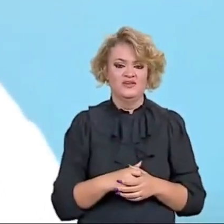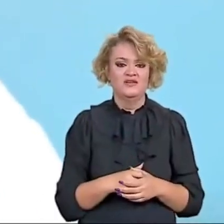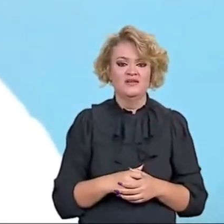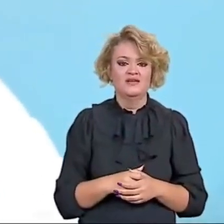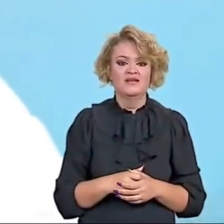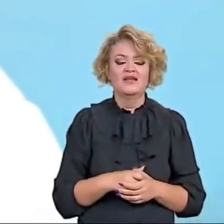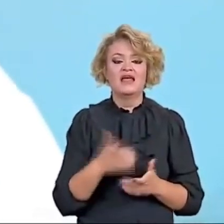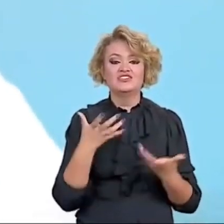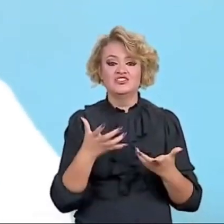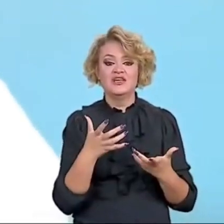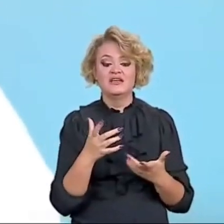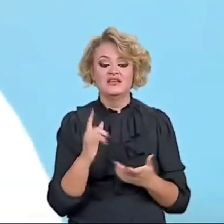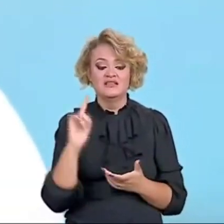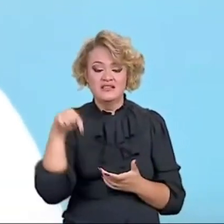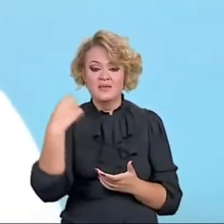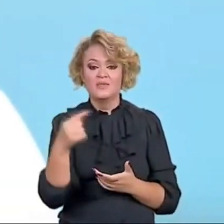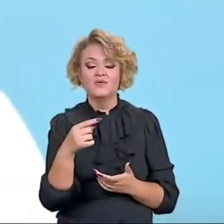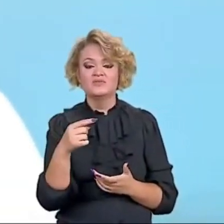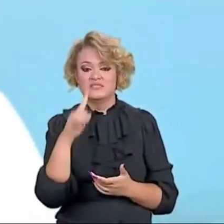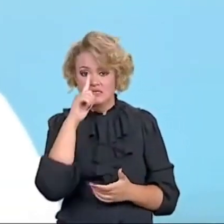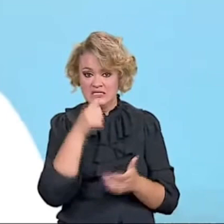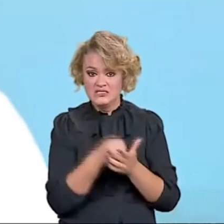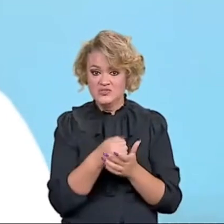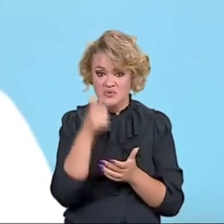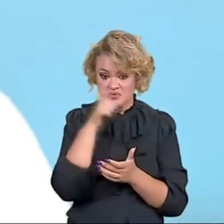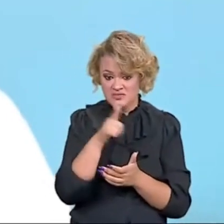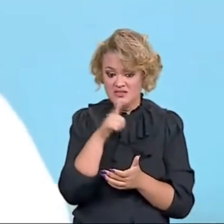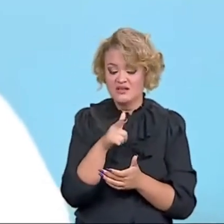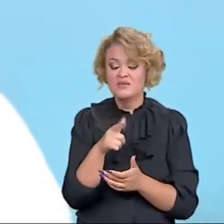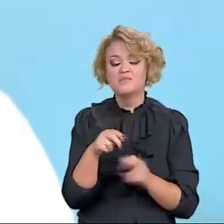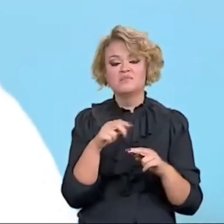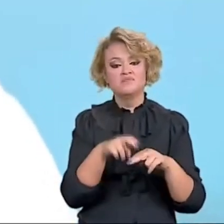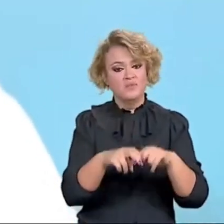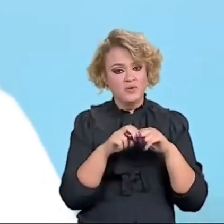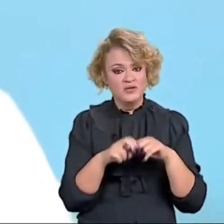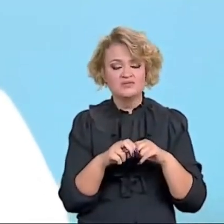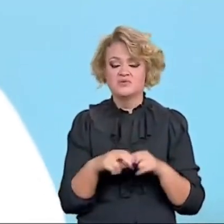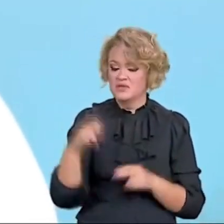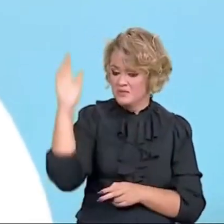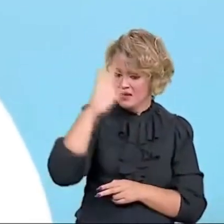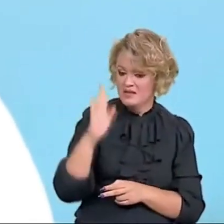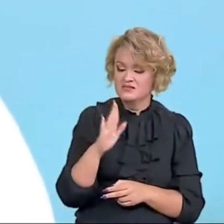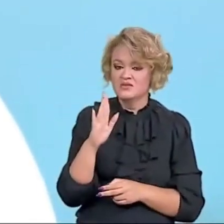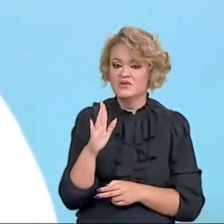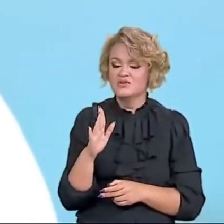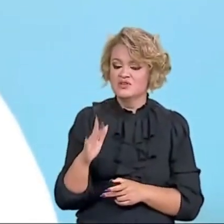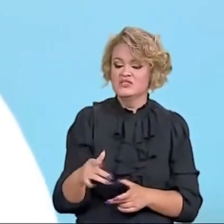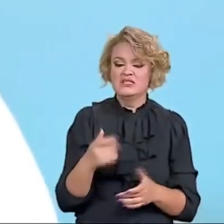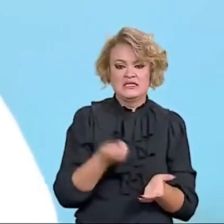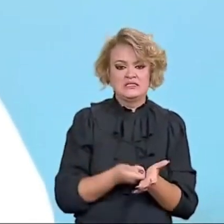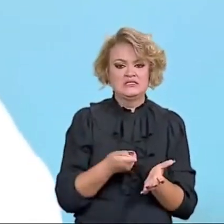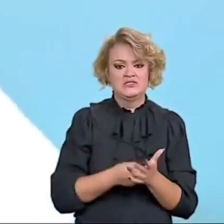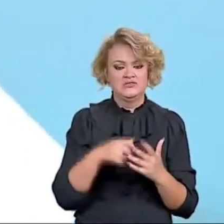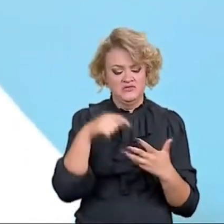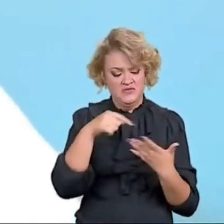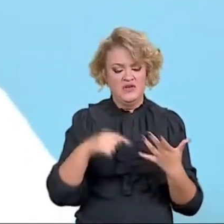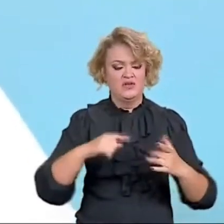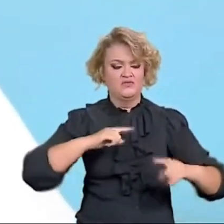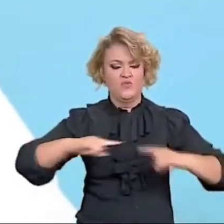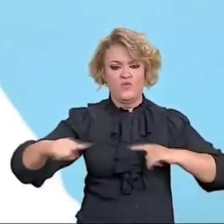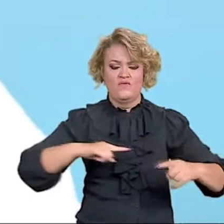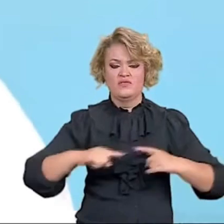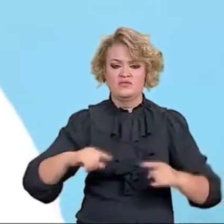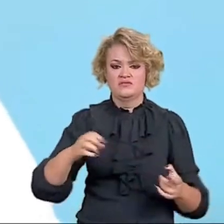saia uma grande decisão, e é por isso, show, que o Brasil tem exigido uma nova governança mundial. Por que uma